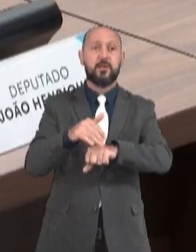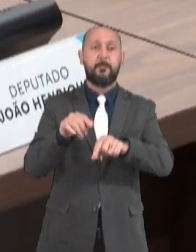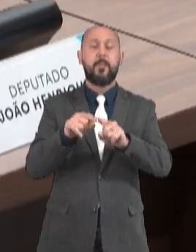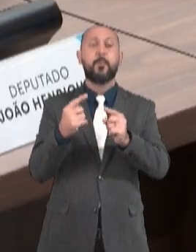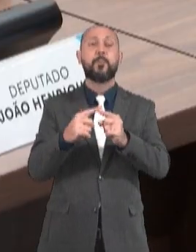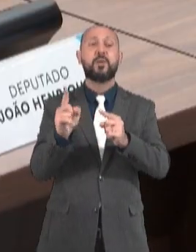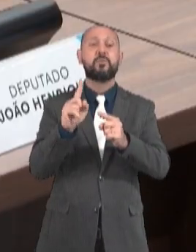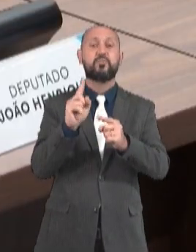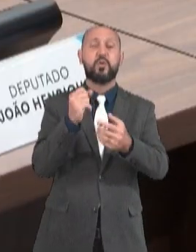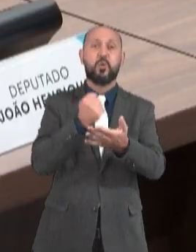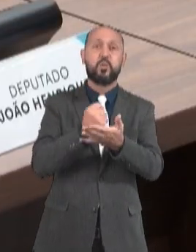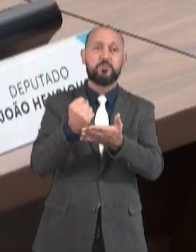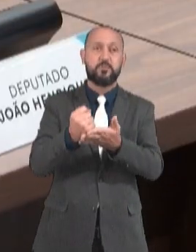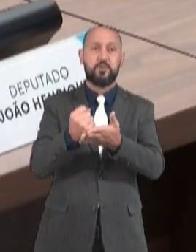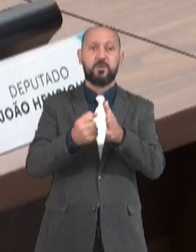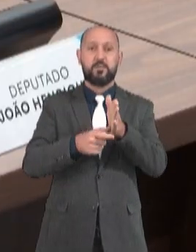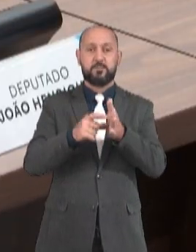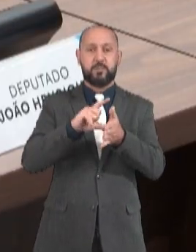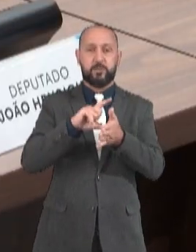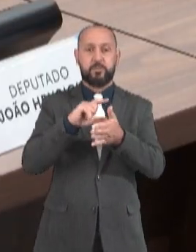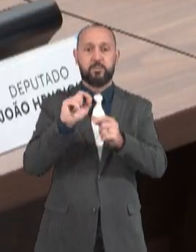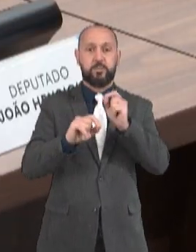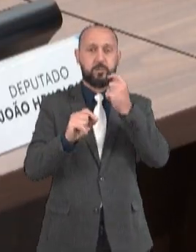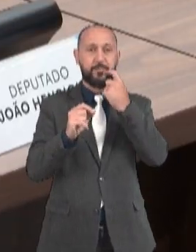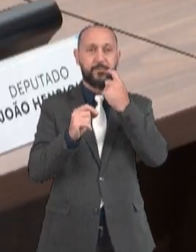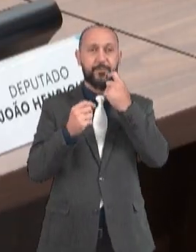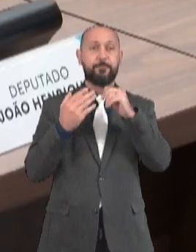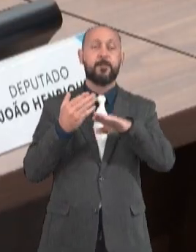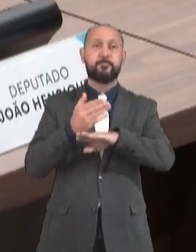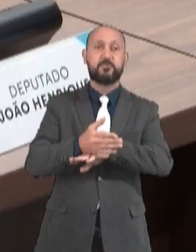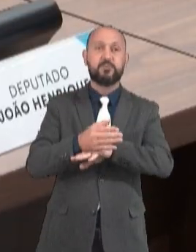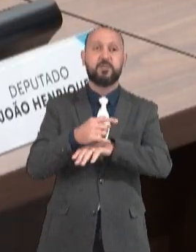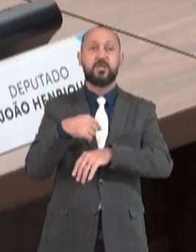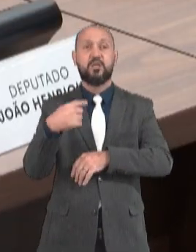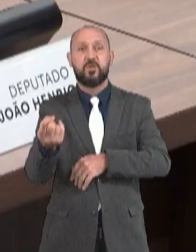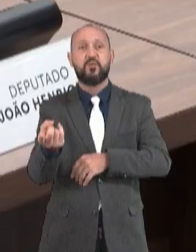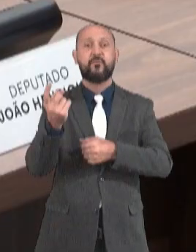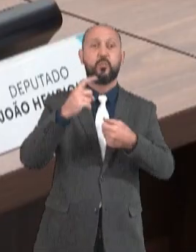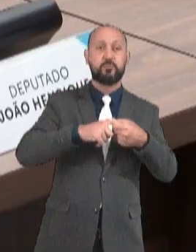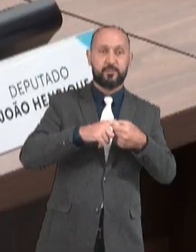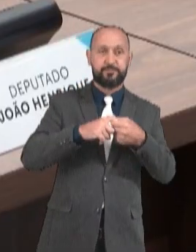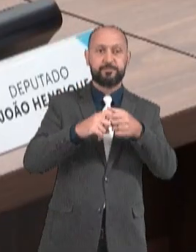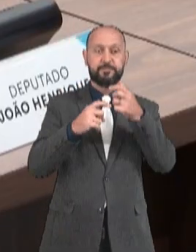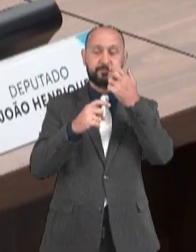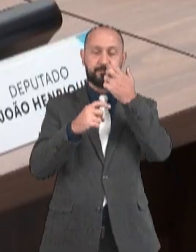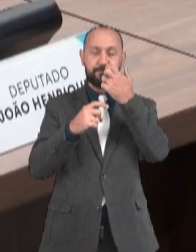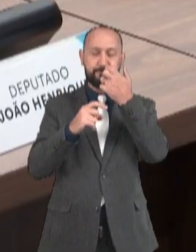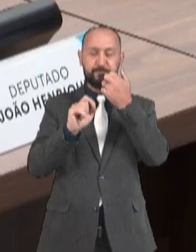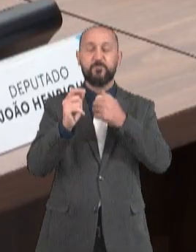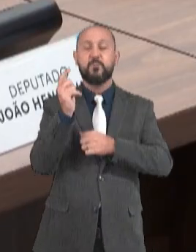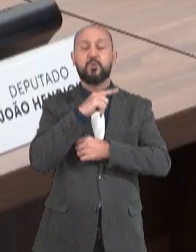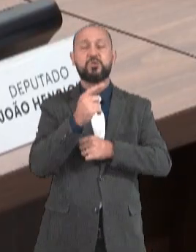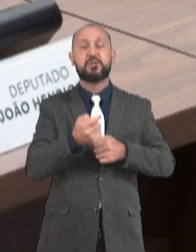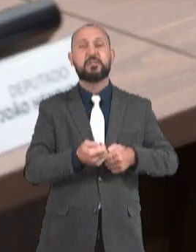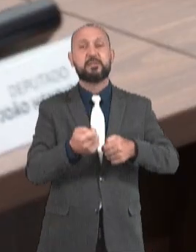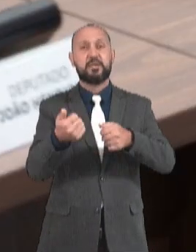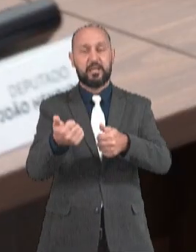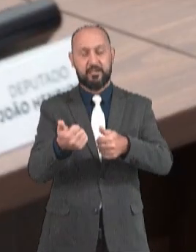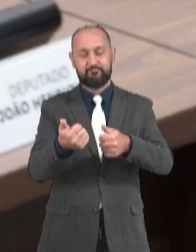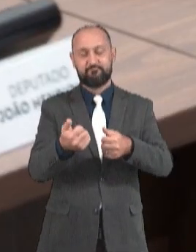mas porque não foi cadastrado e não programado, ele não pode entrar, ele tem que voltar lá pela segunda vez para que seja